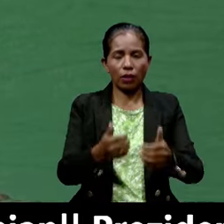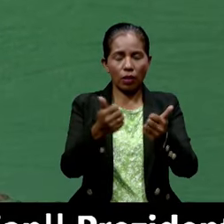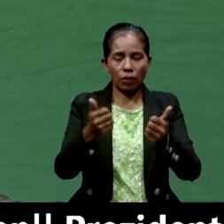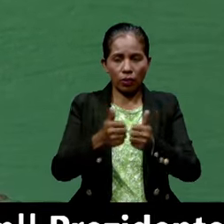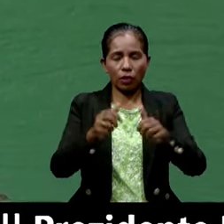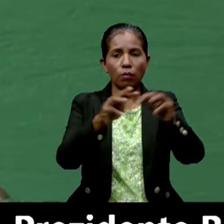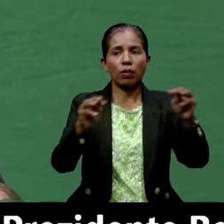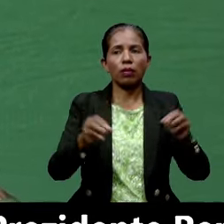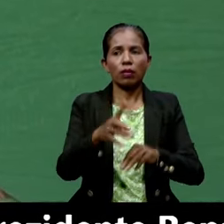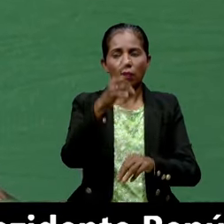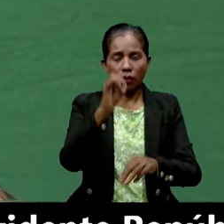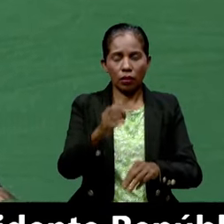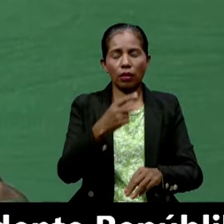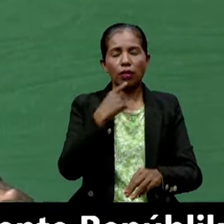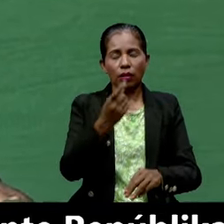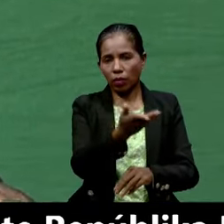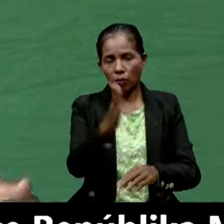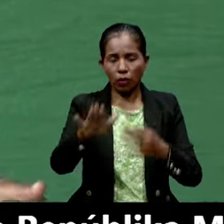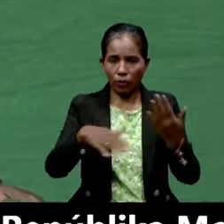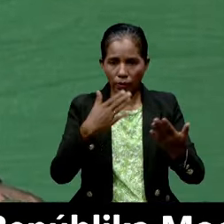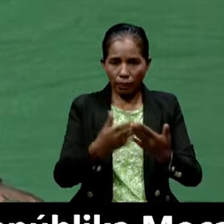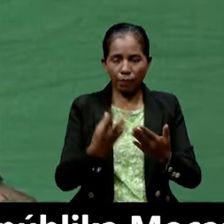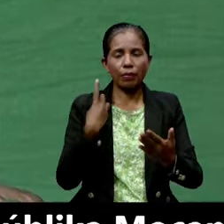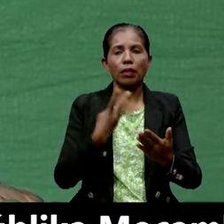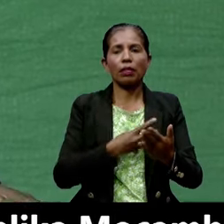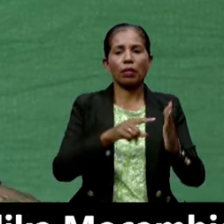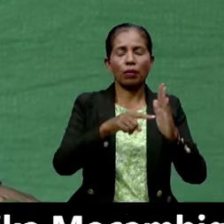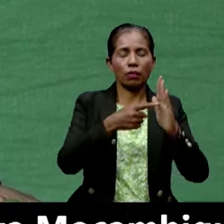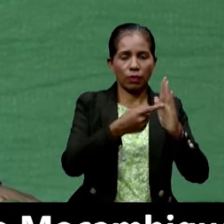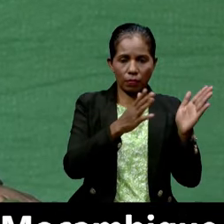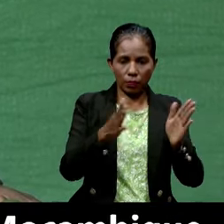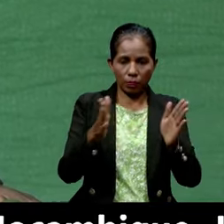dele correndo na fata de Tabocira ita hau prepara agora.